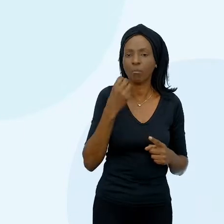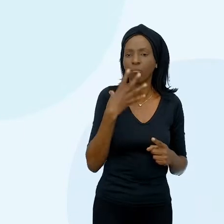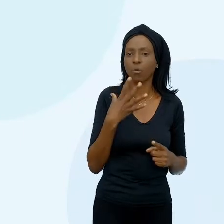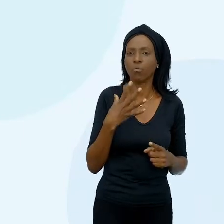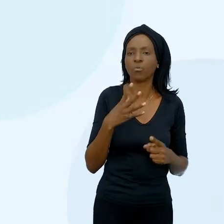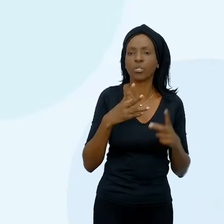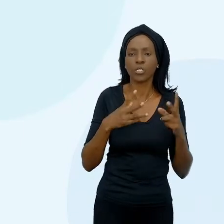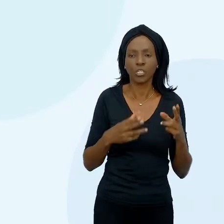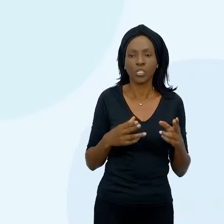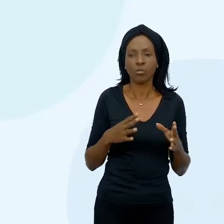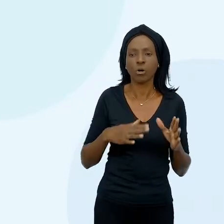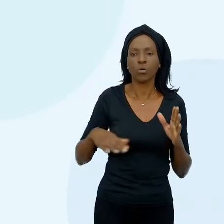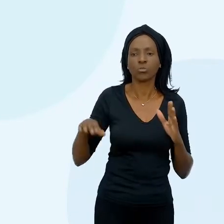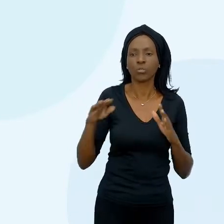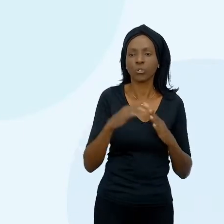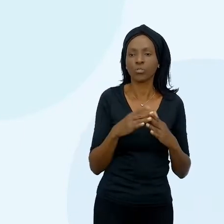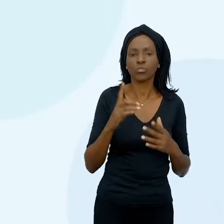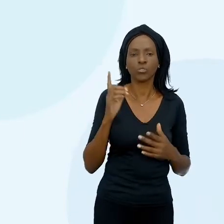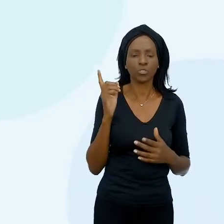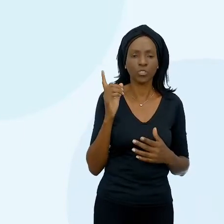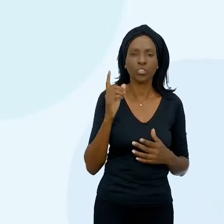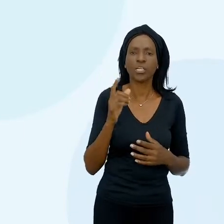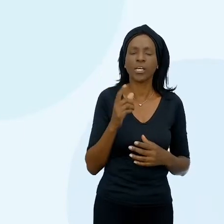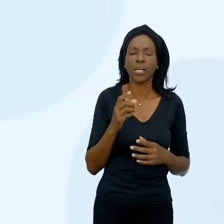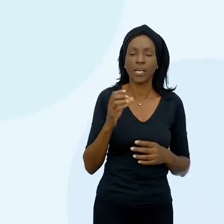essa obra se caracteriza por uma grande